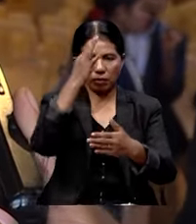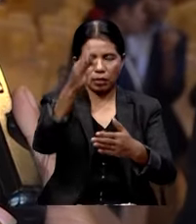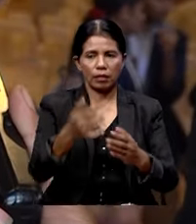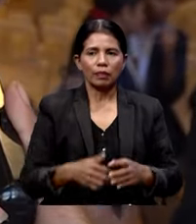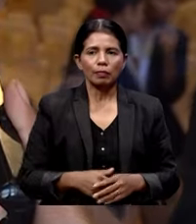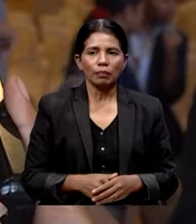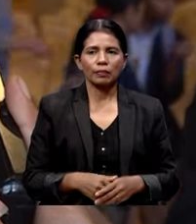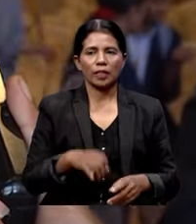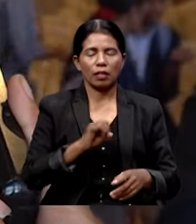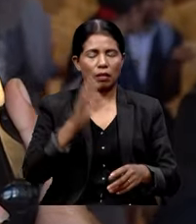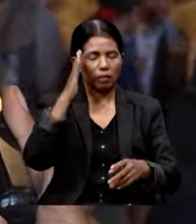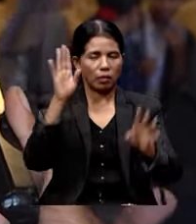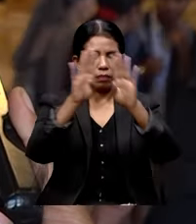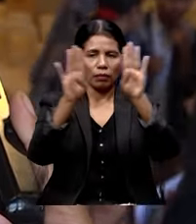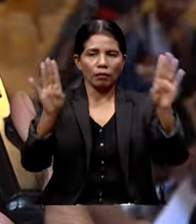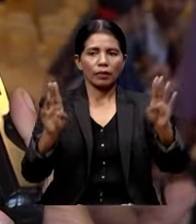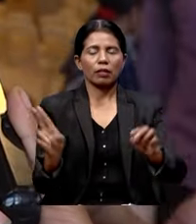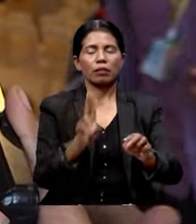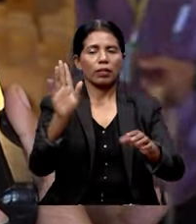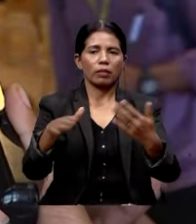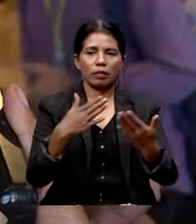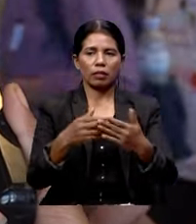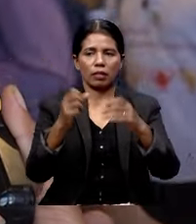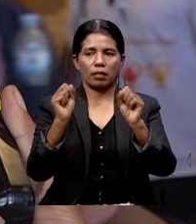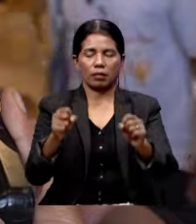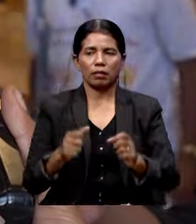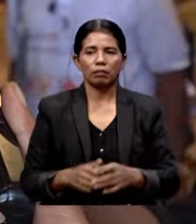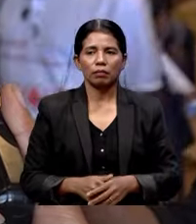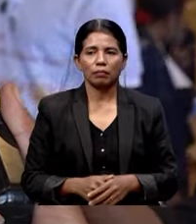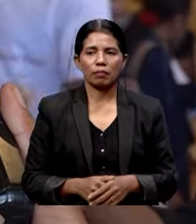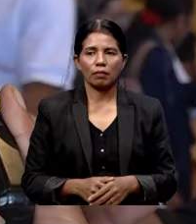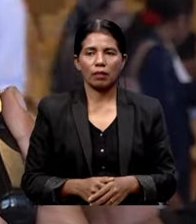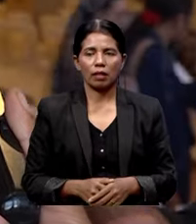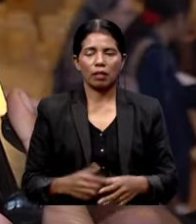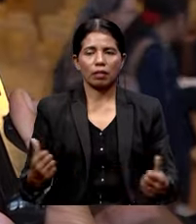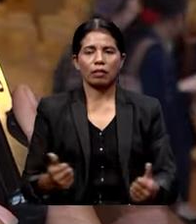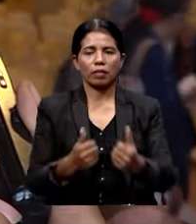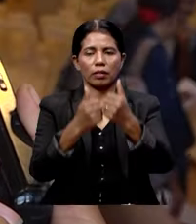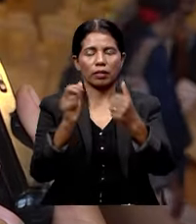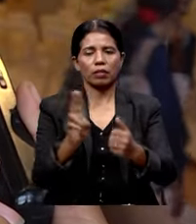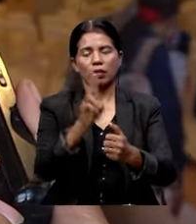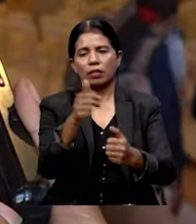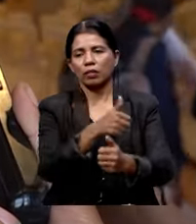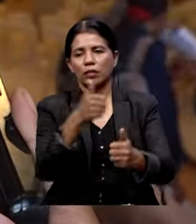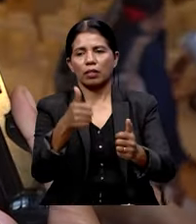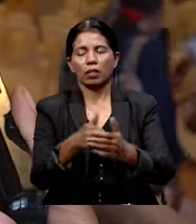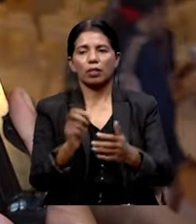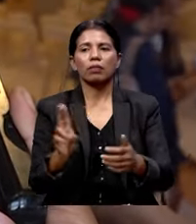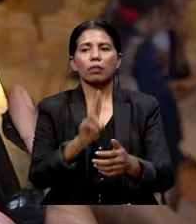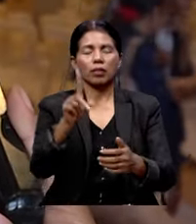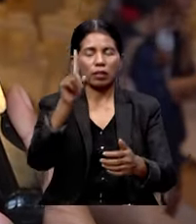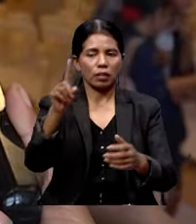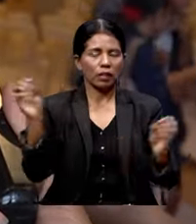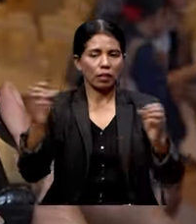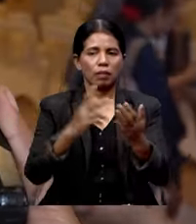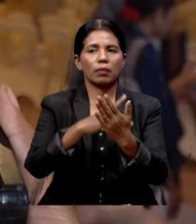A Universidade de Sira vele mais sair competitivo com a Universidade de Sira. A Universidade de Sira, quando lê o